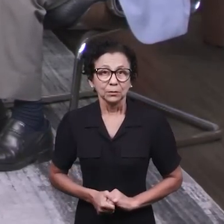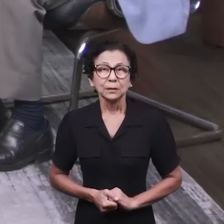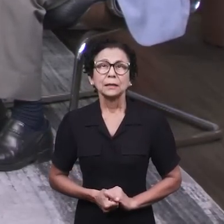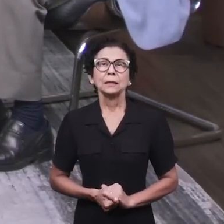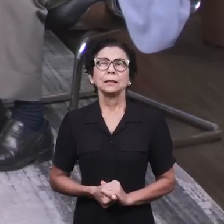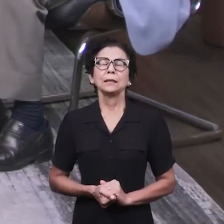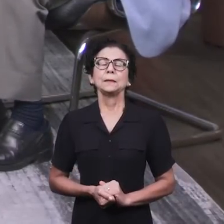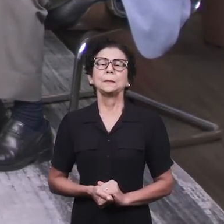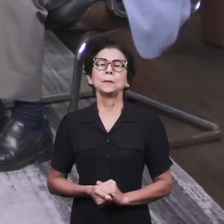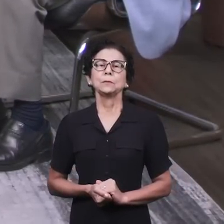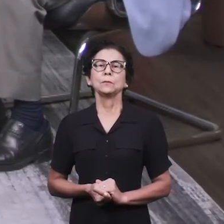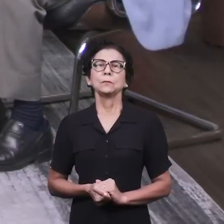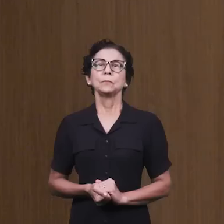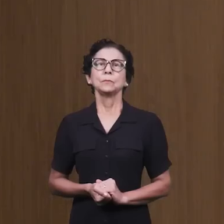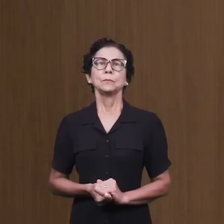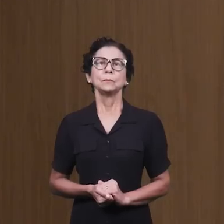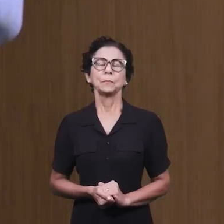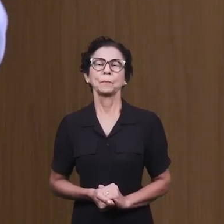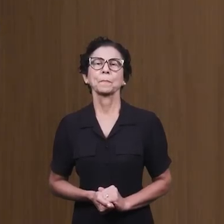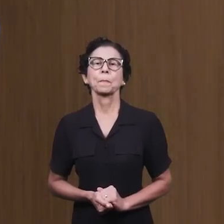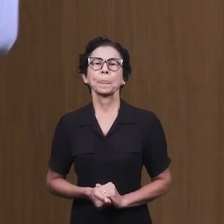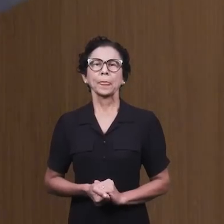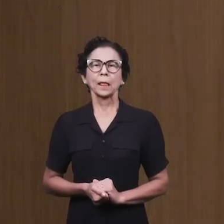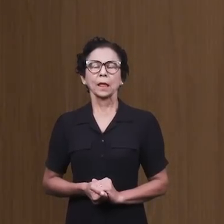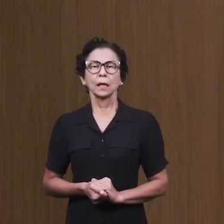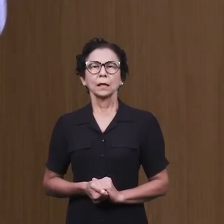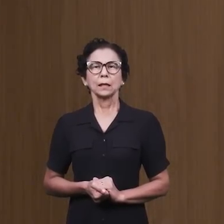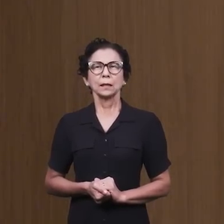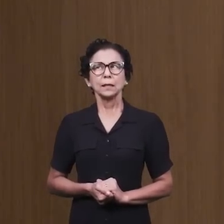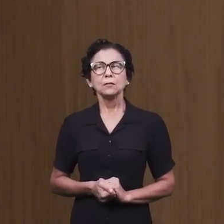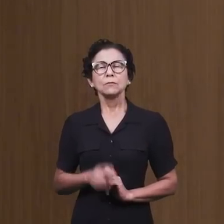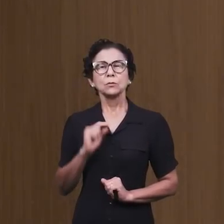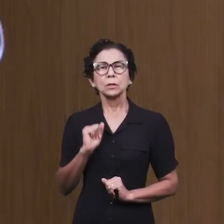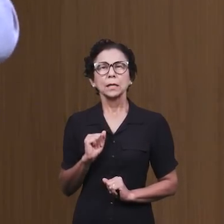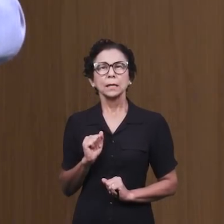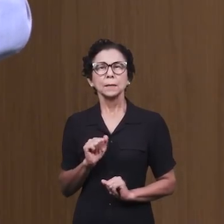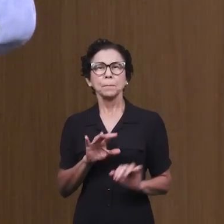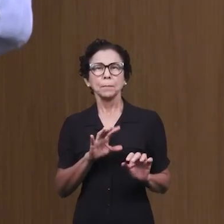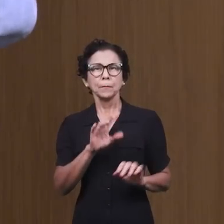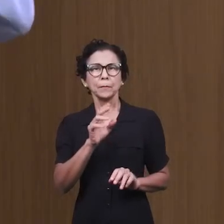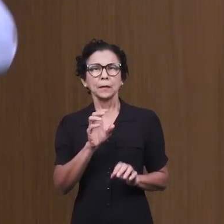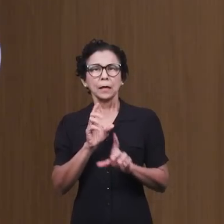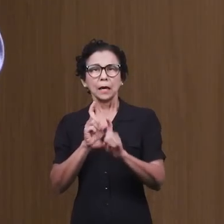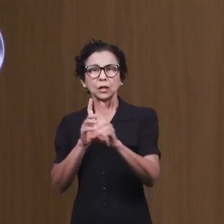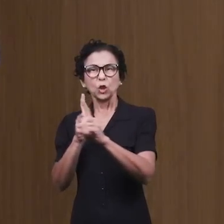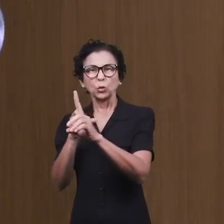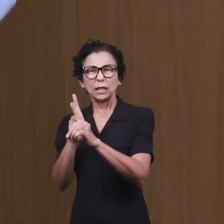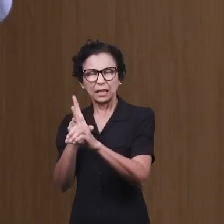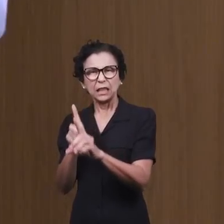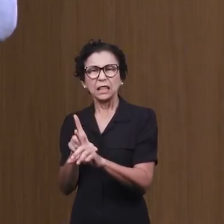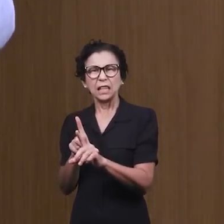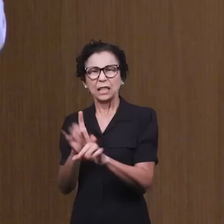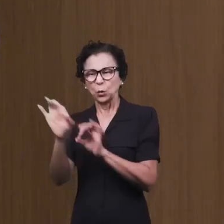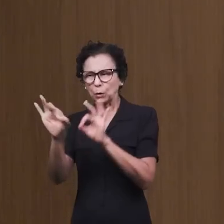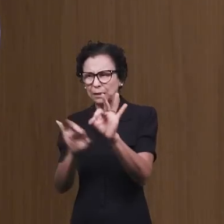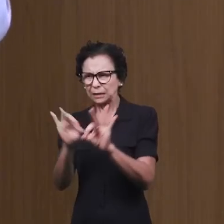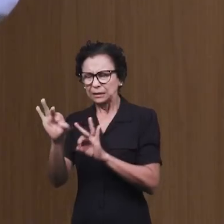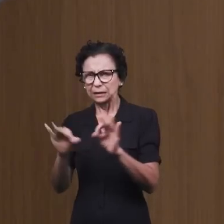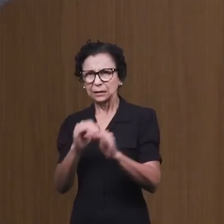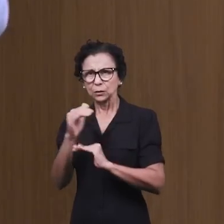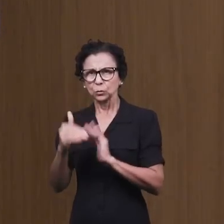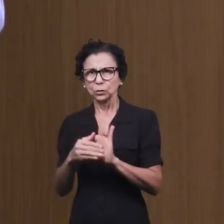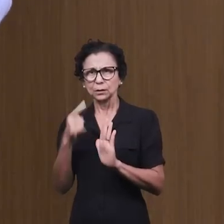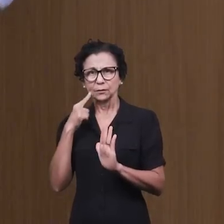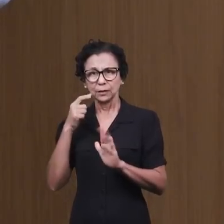Paulo, ele pega a doutrina da igreja e coloca no lugar. Você